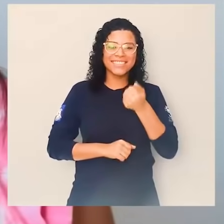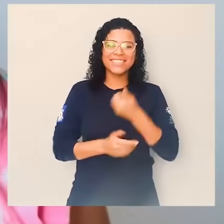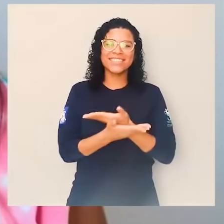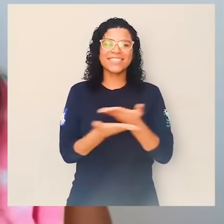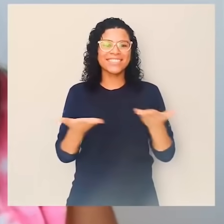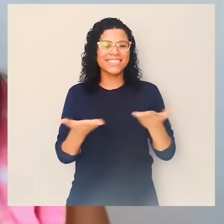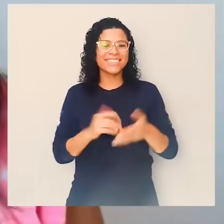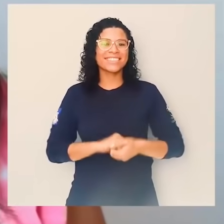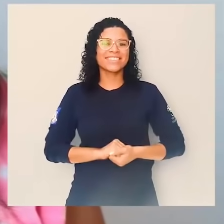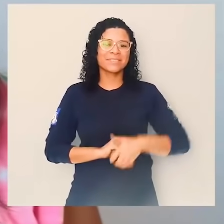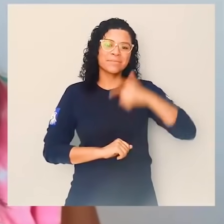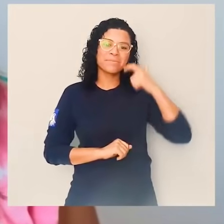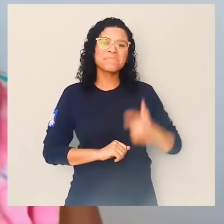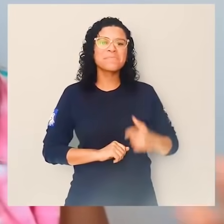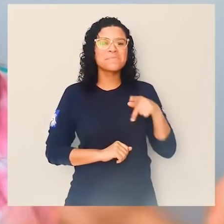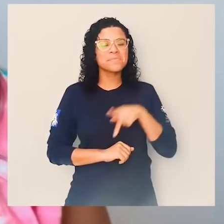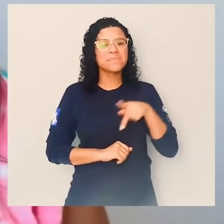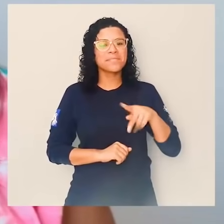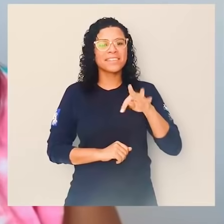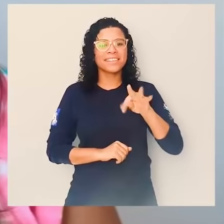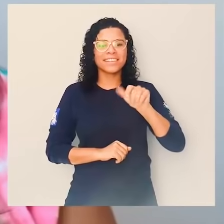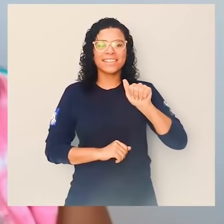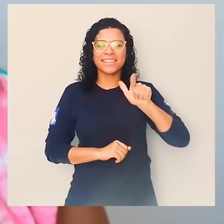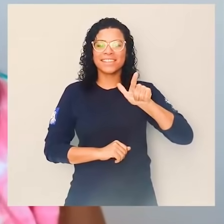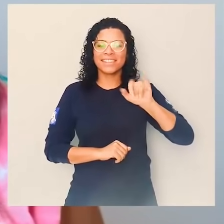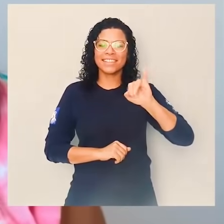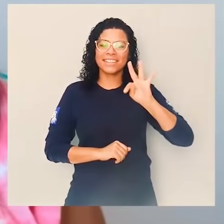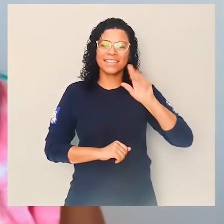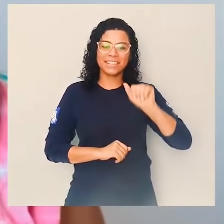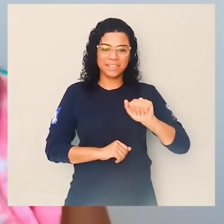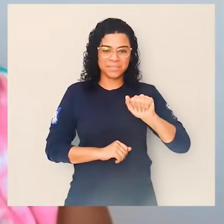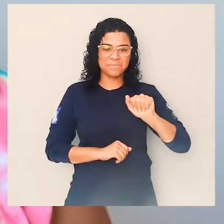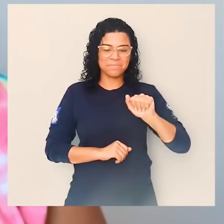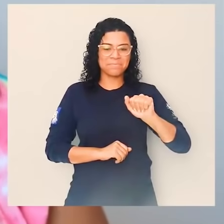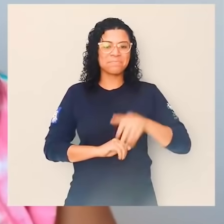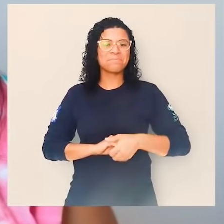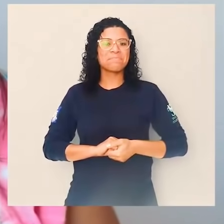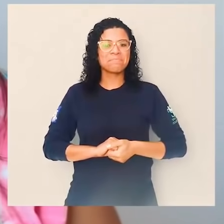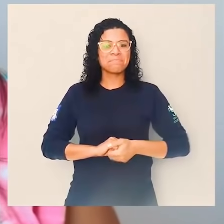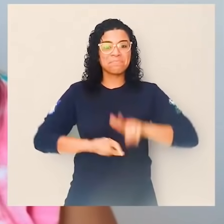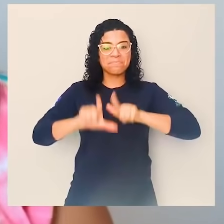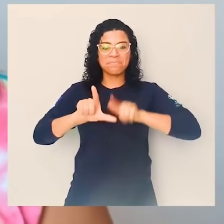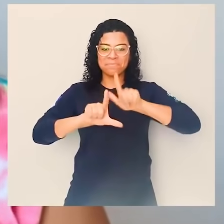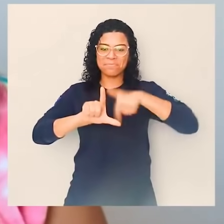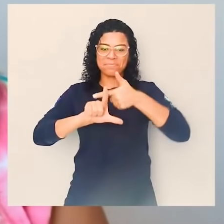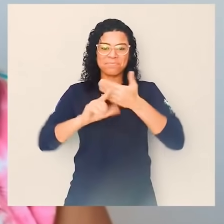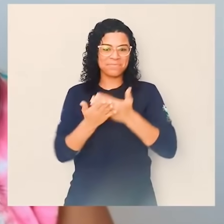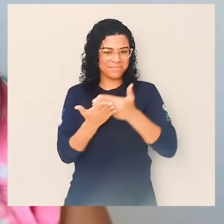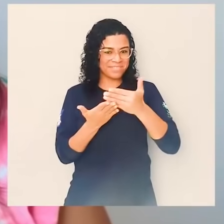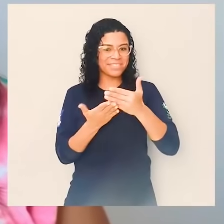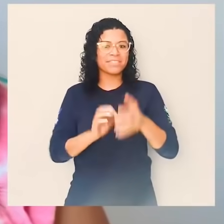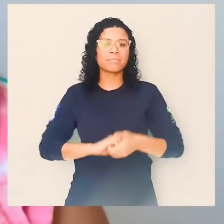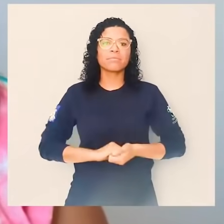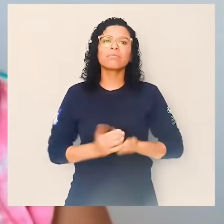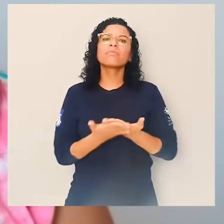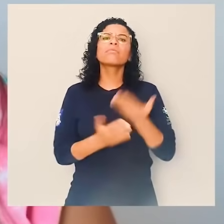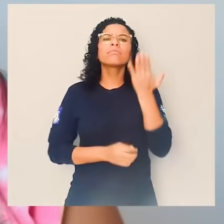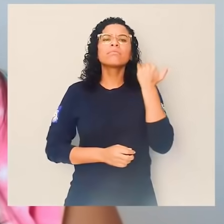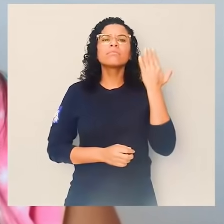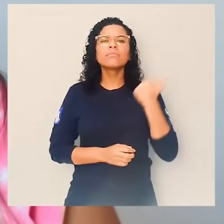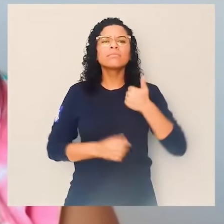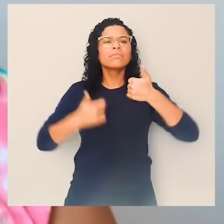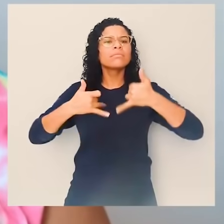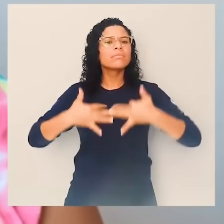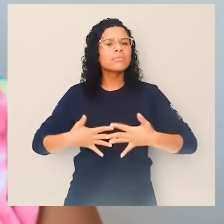Olá, crianças, tudo bem com vocês? Eu sou a professora Thalita e está começando mais um programa Além das Letras. No